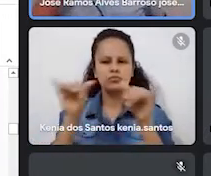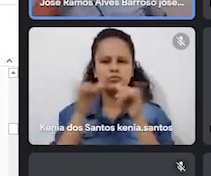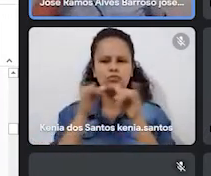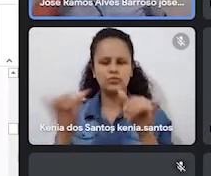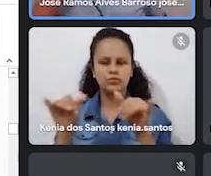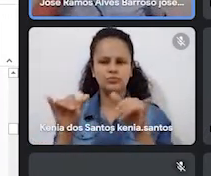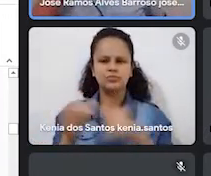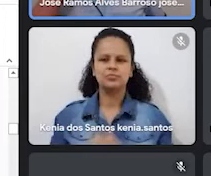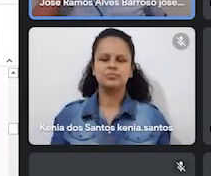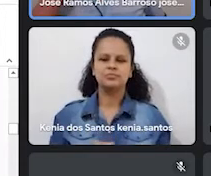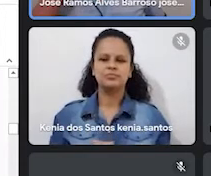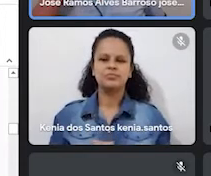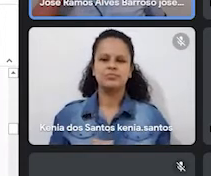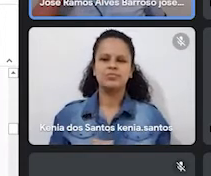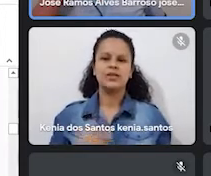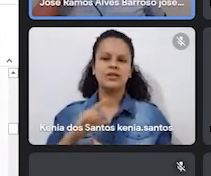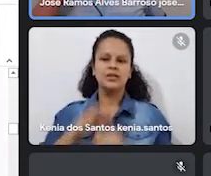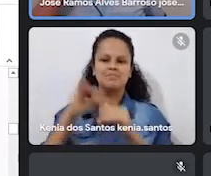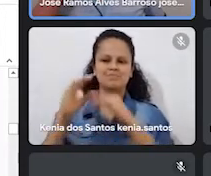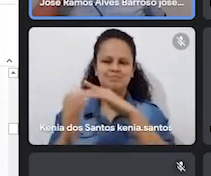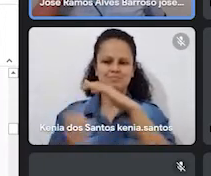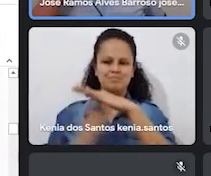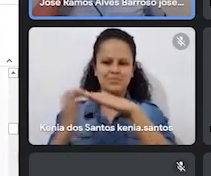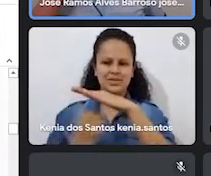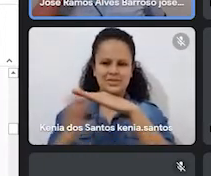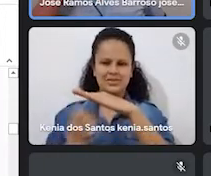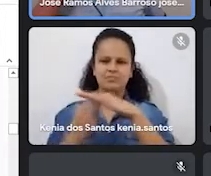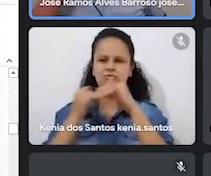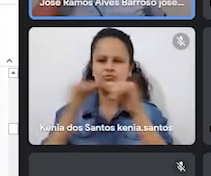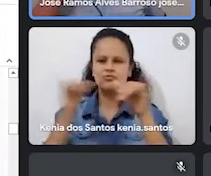Aí o ODAC sai de férias.